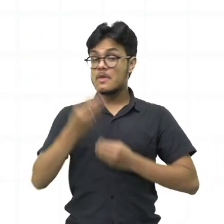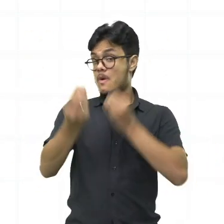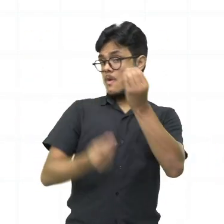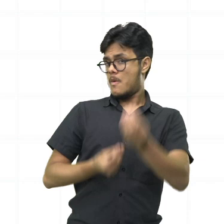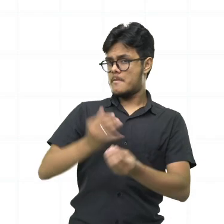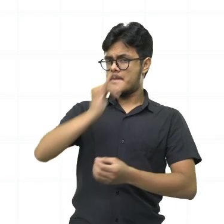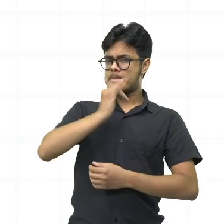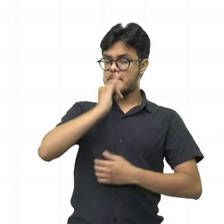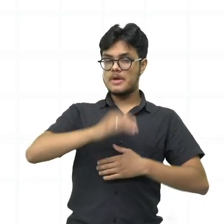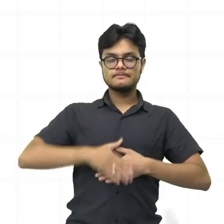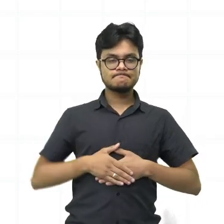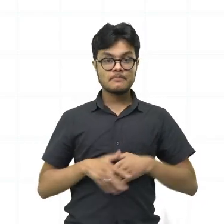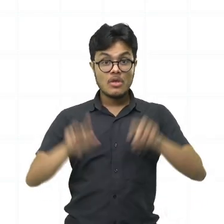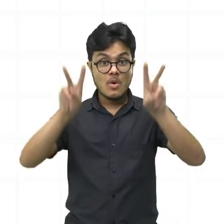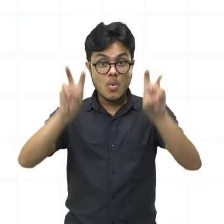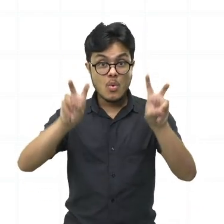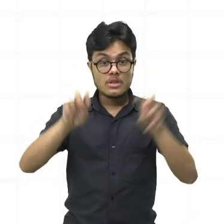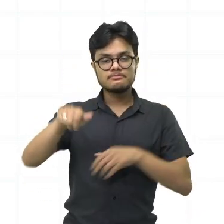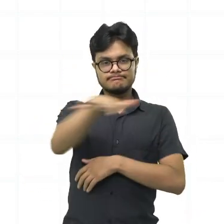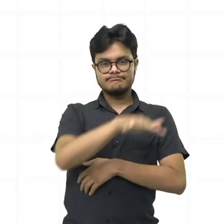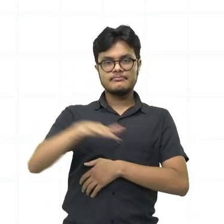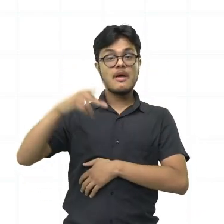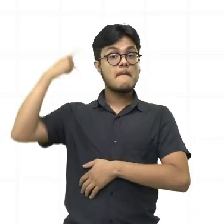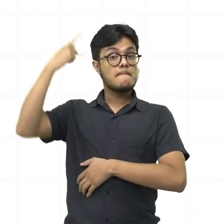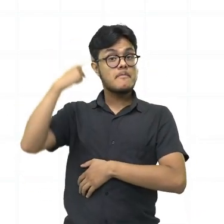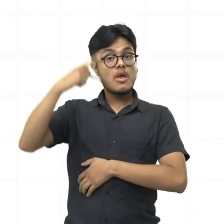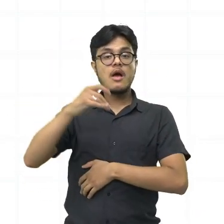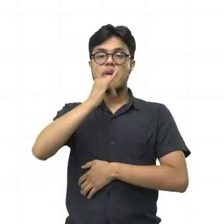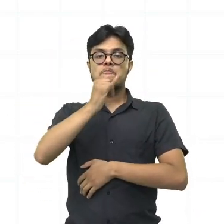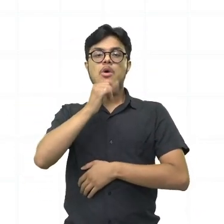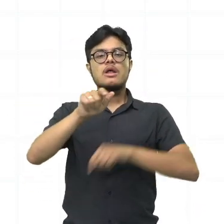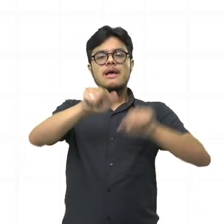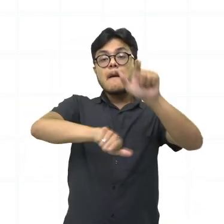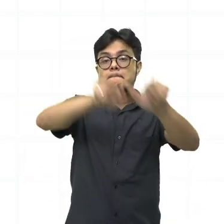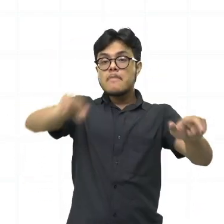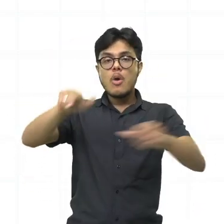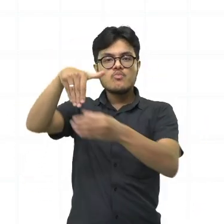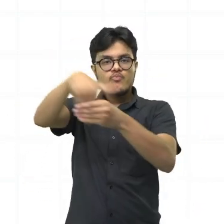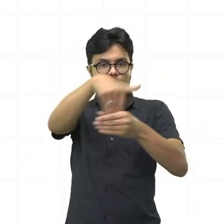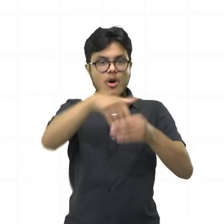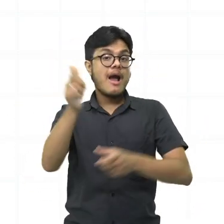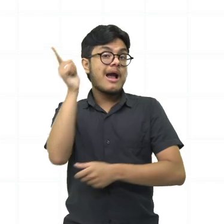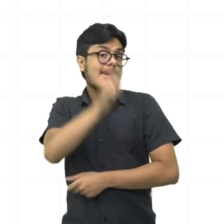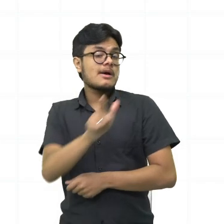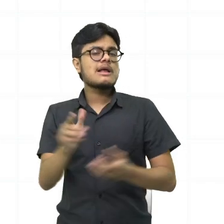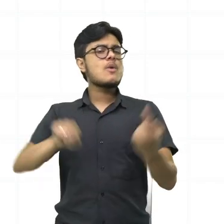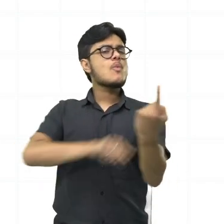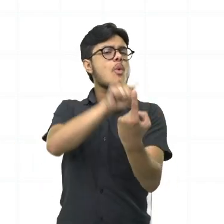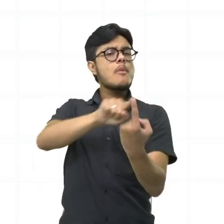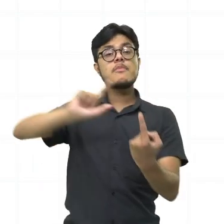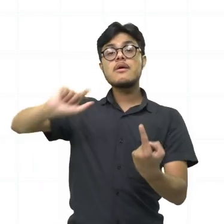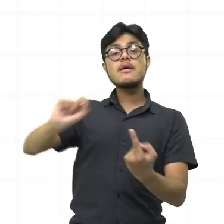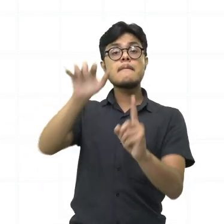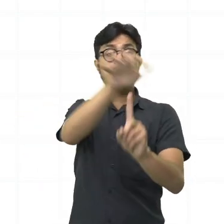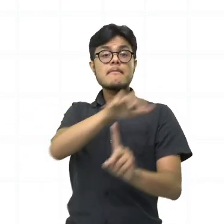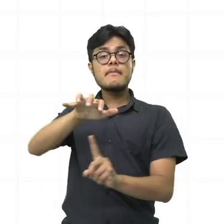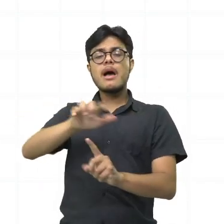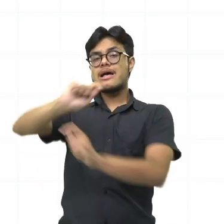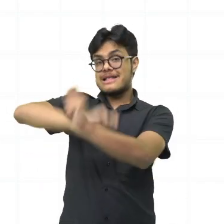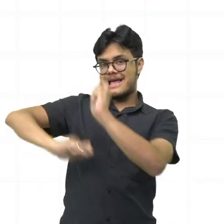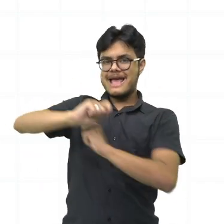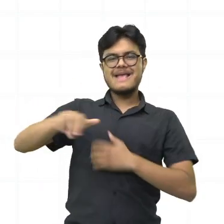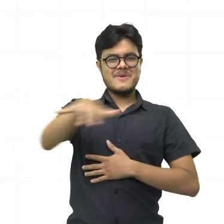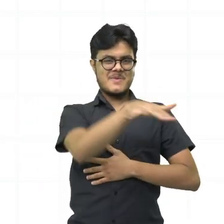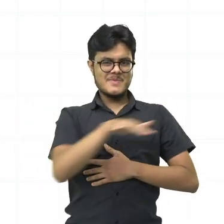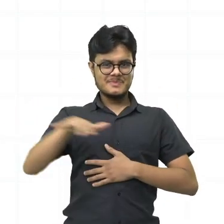políticos tentam convencer os eleitores de um ponto de vista ligado à situação